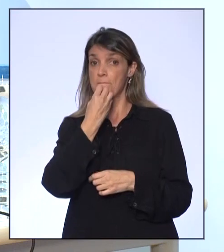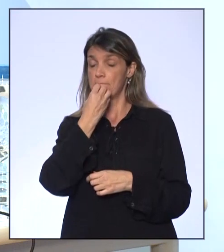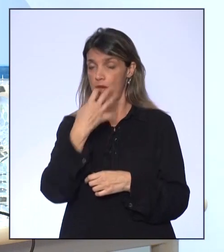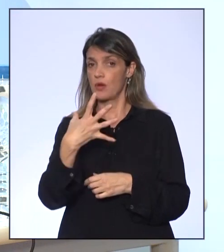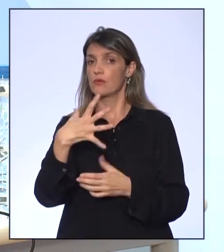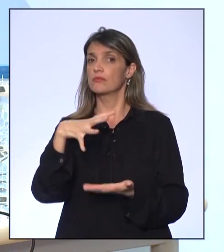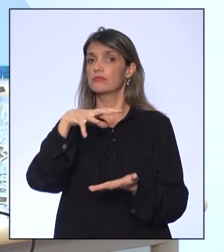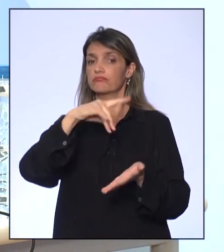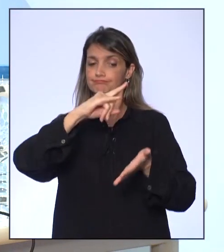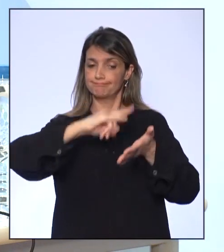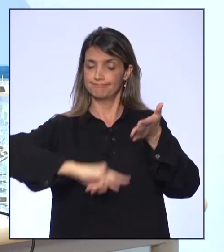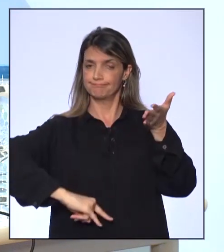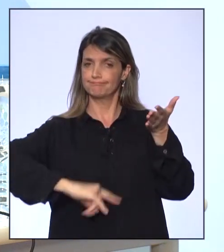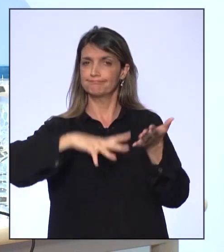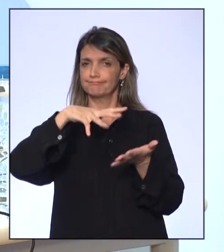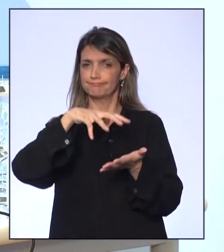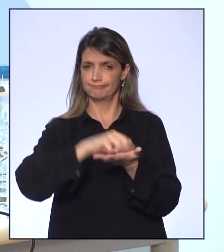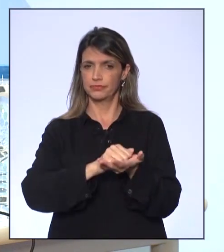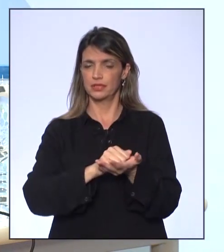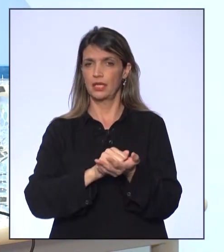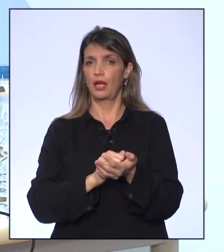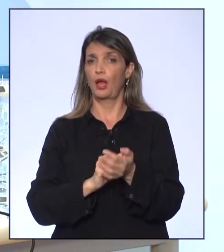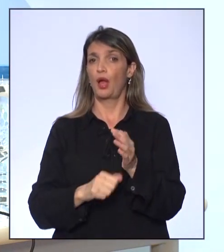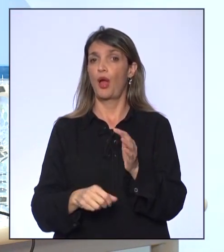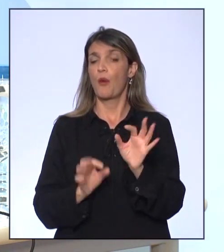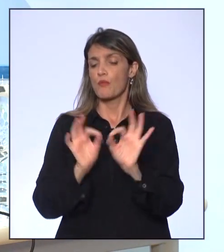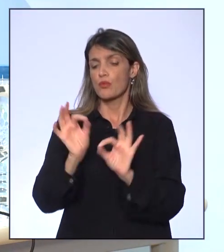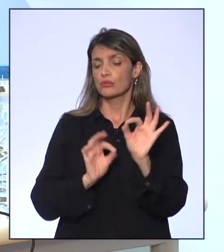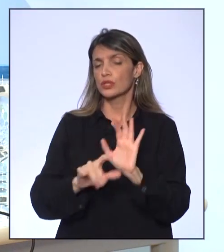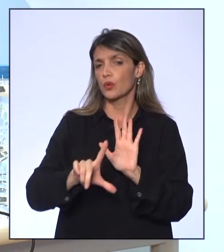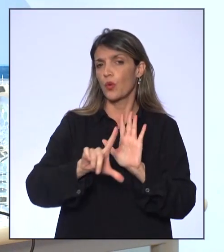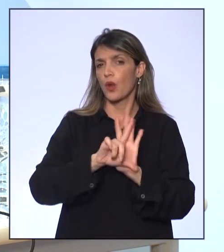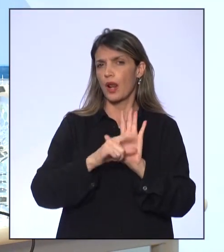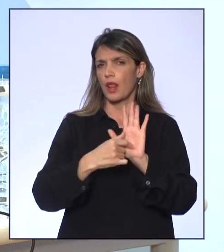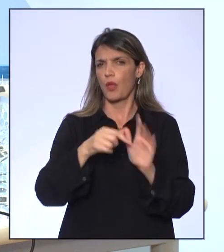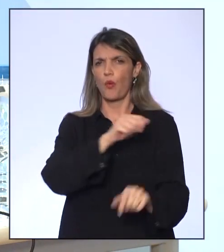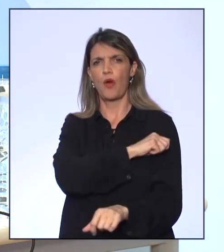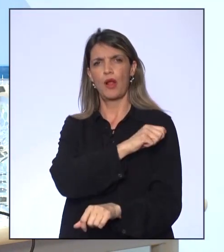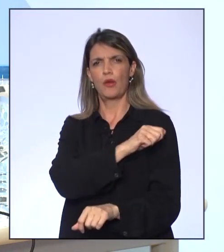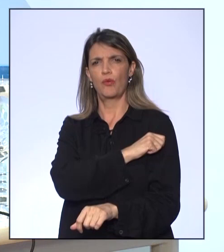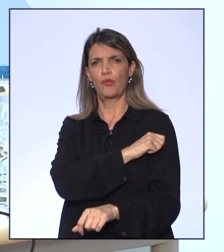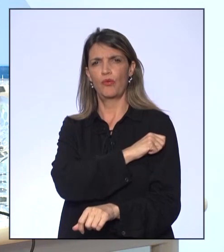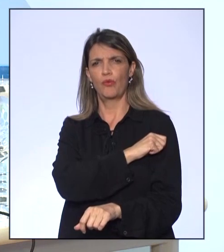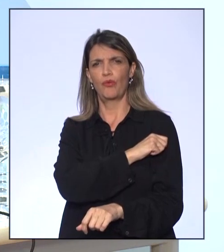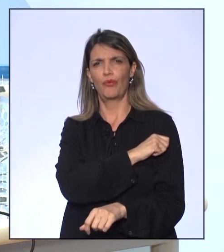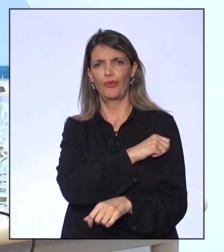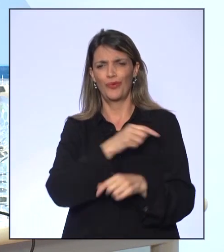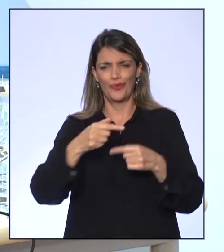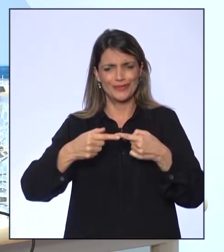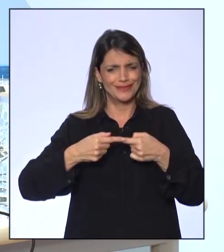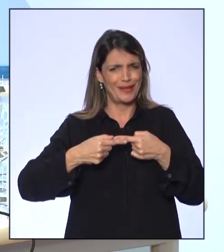inscrever, é através de um projeto de lei, né? O aluno ele passa uma semana inteira em Brasília,